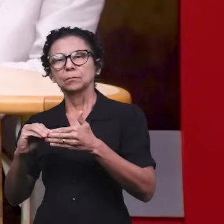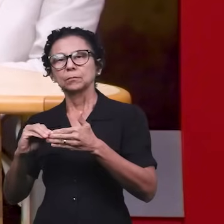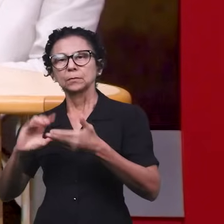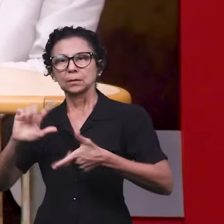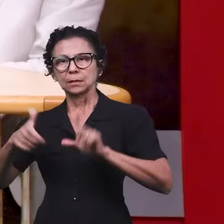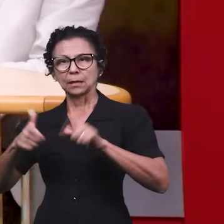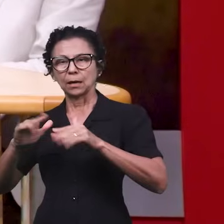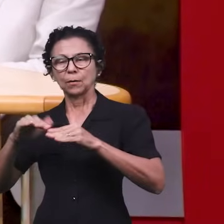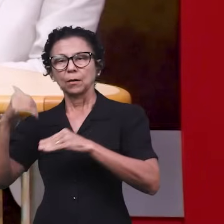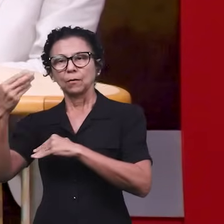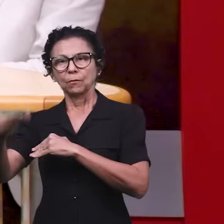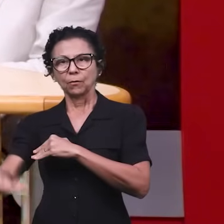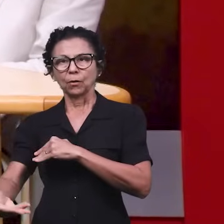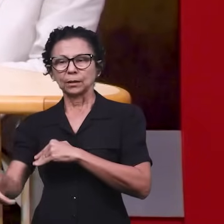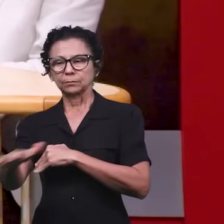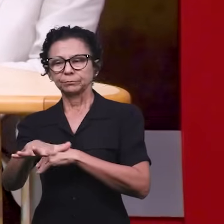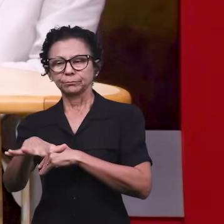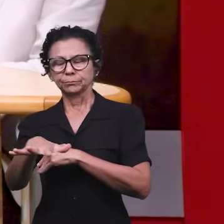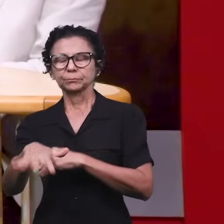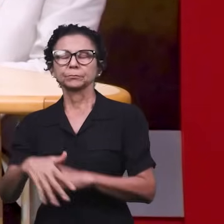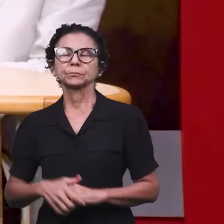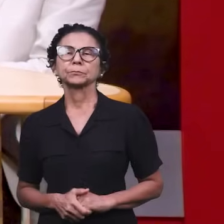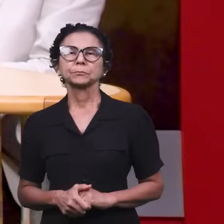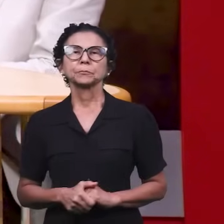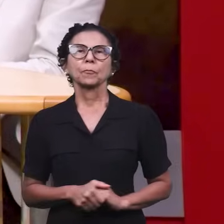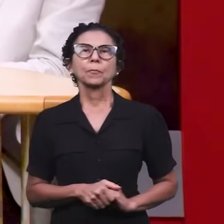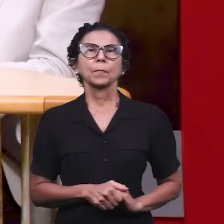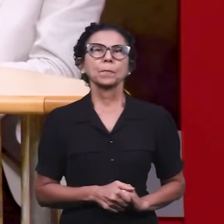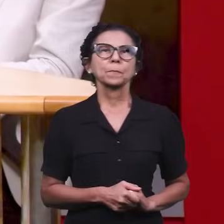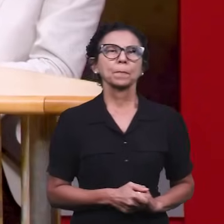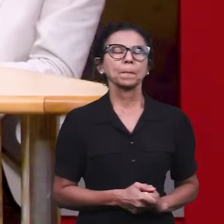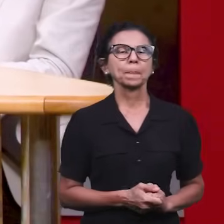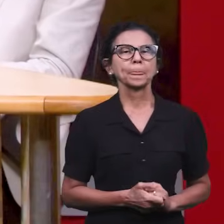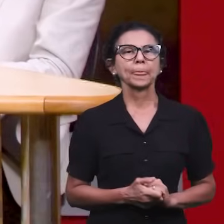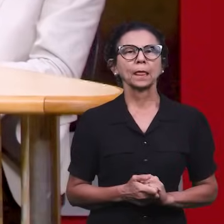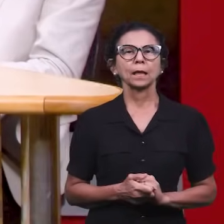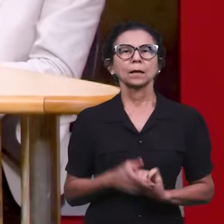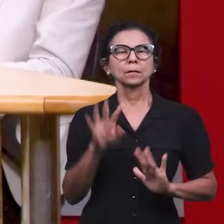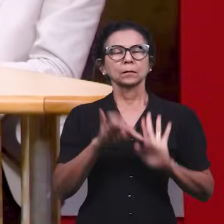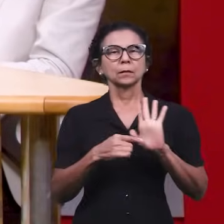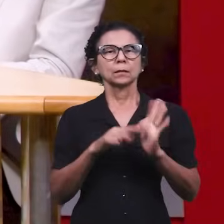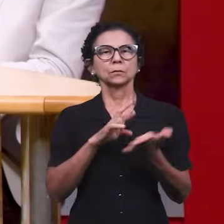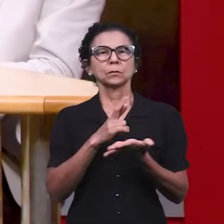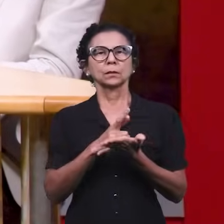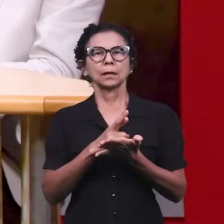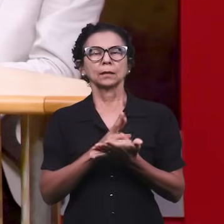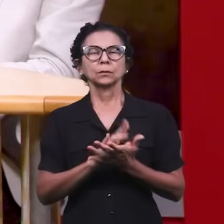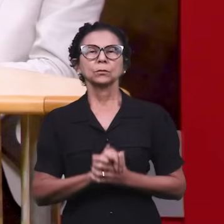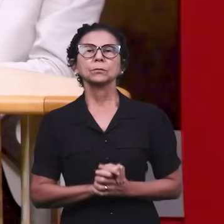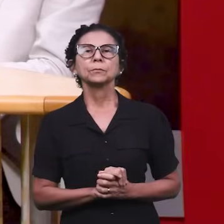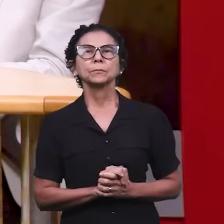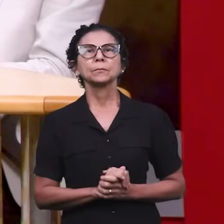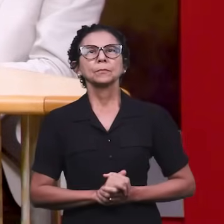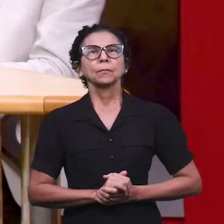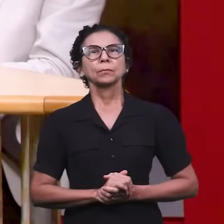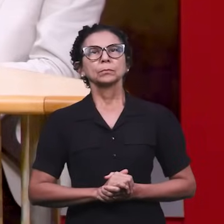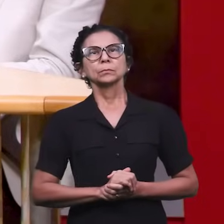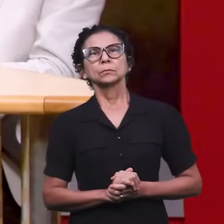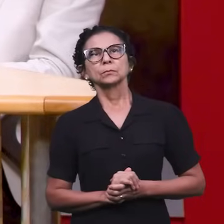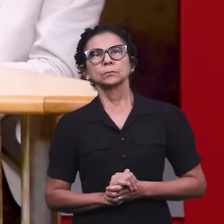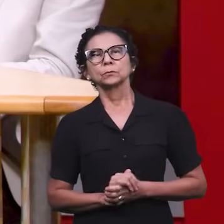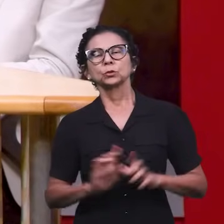ele é o resultado de toda a operação do Senhor para dar vida a